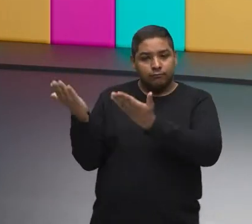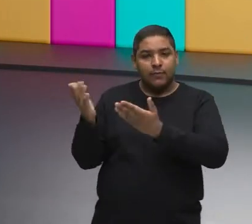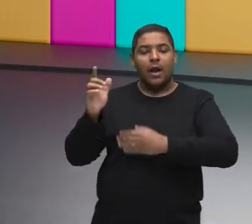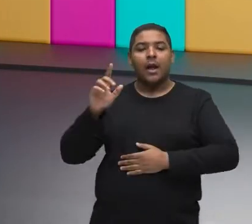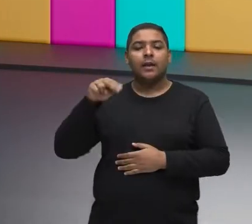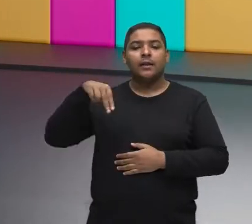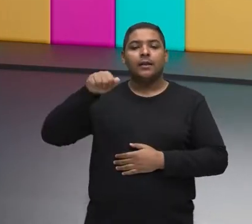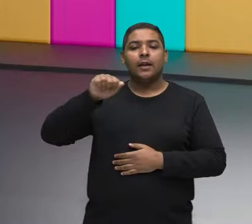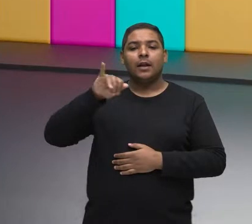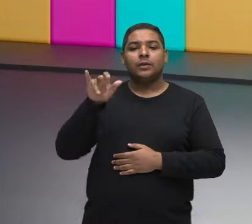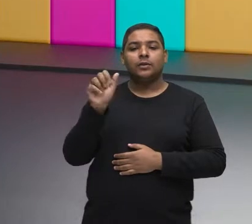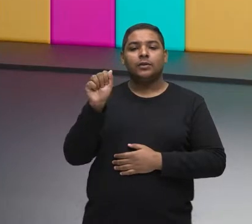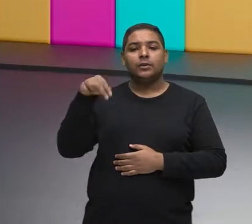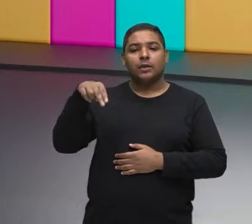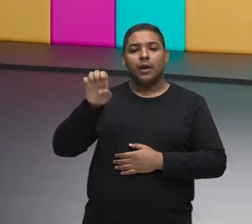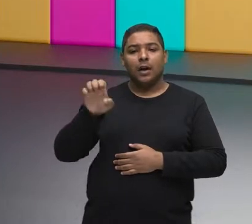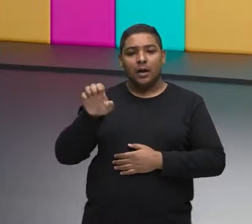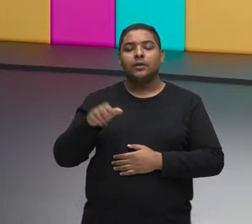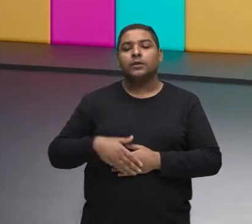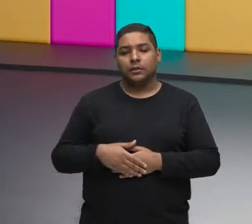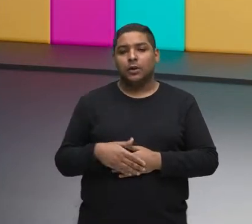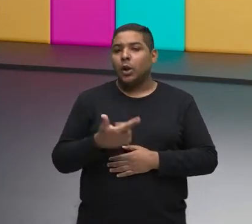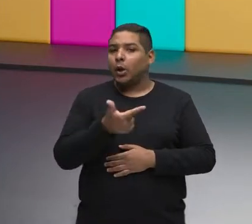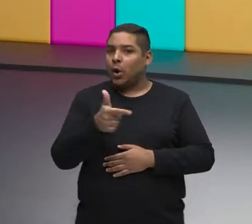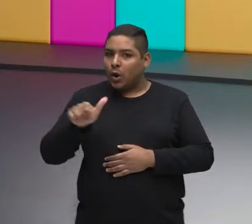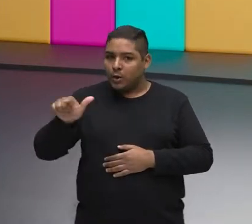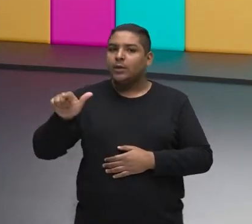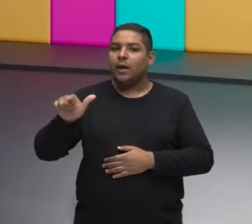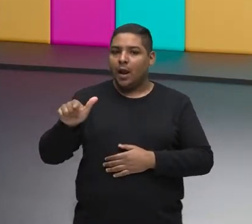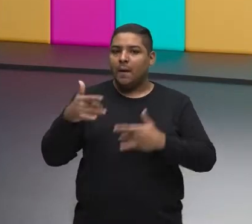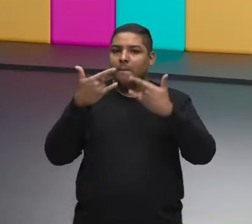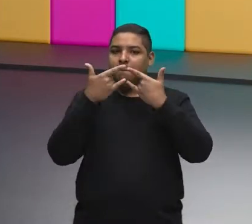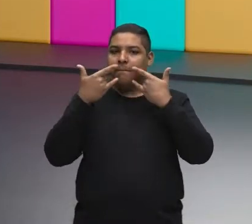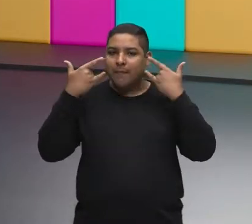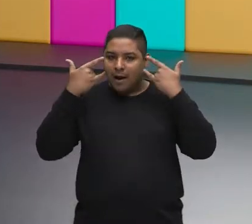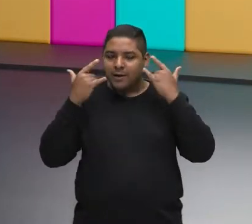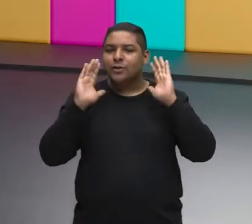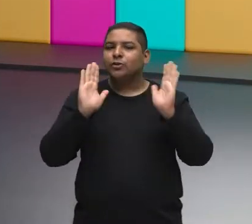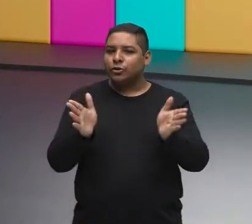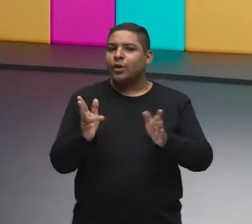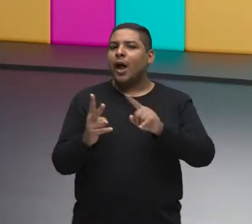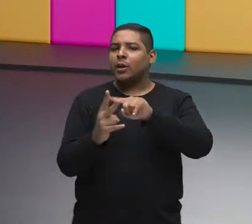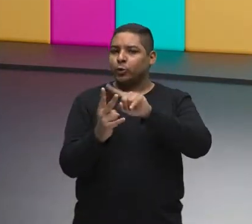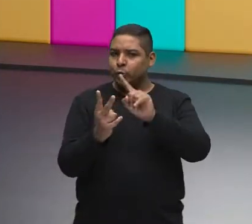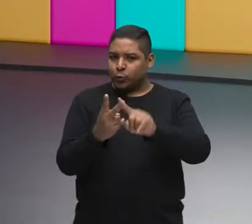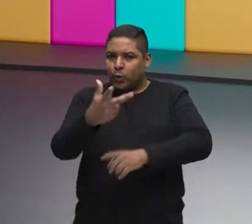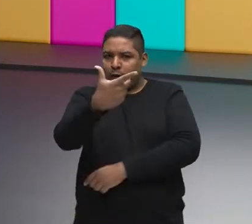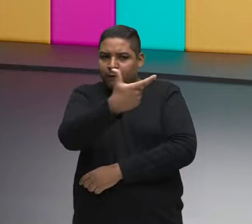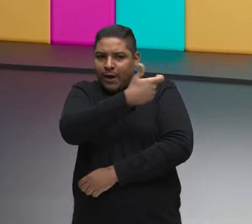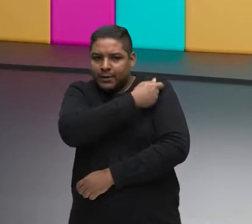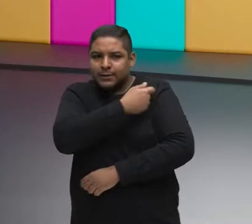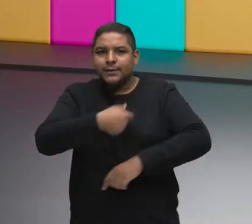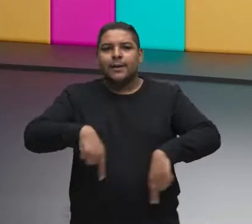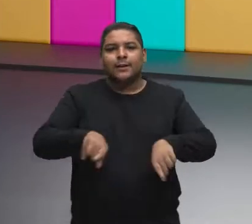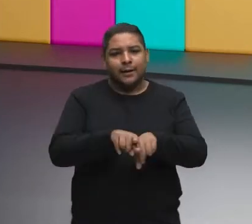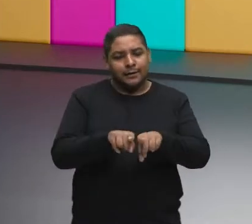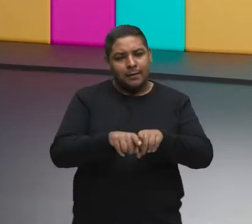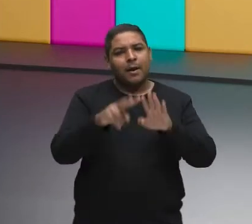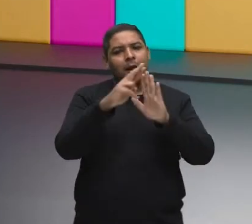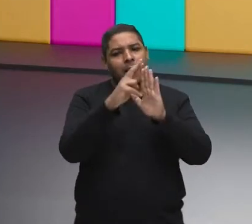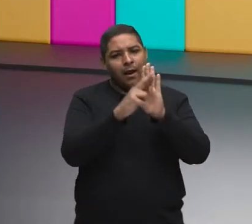e estamos sem a máscara, mas já tomamos as 2 doses, que é o protocolo, né,